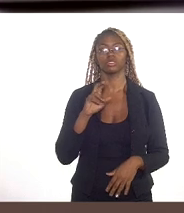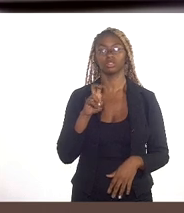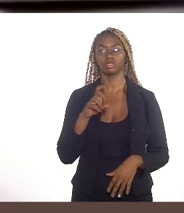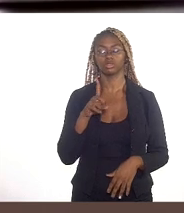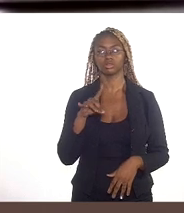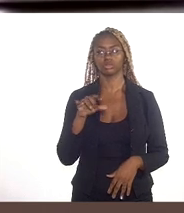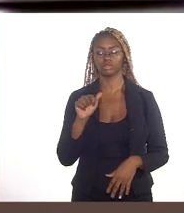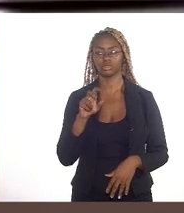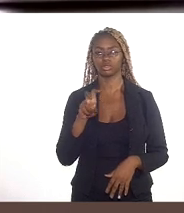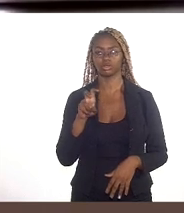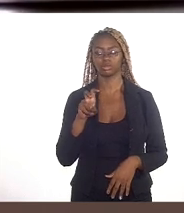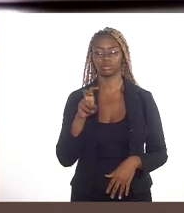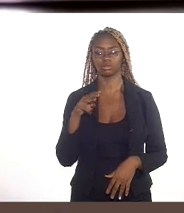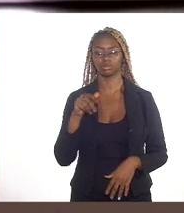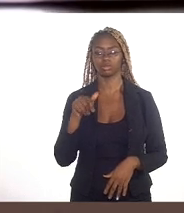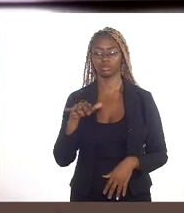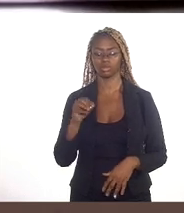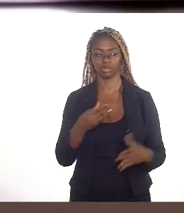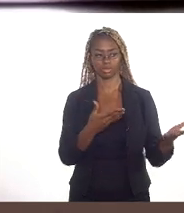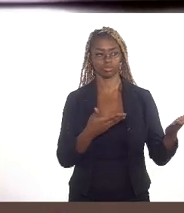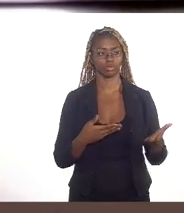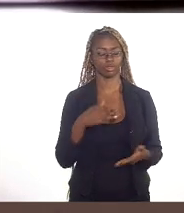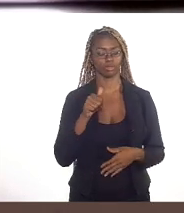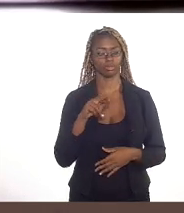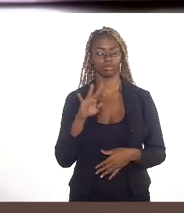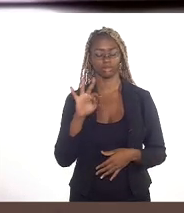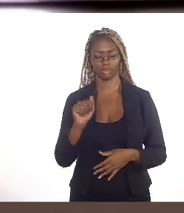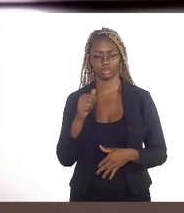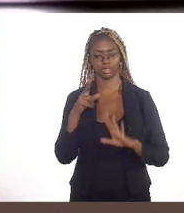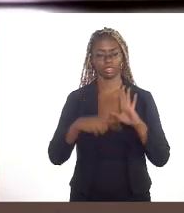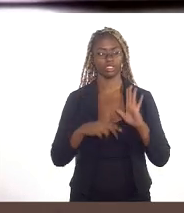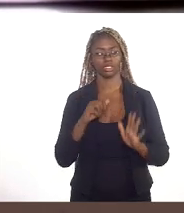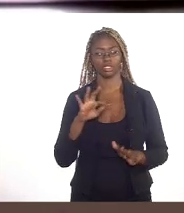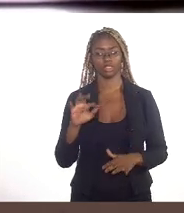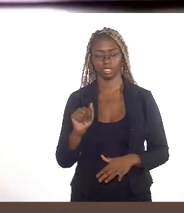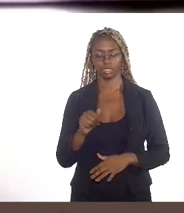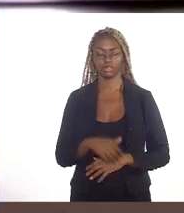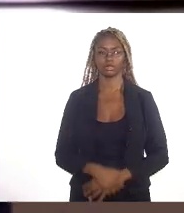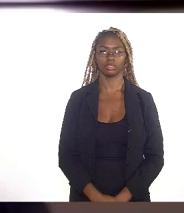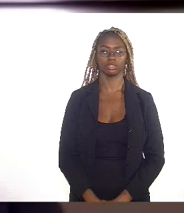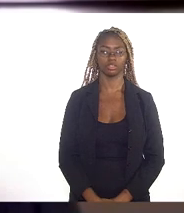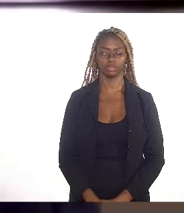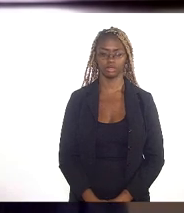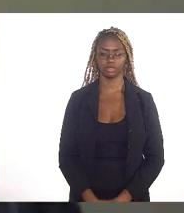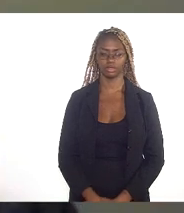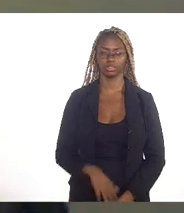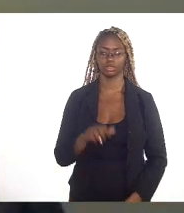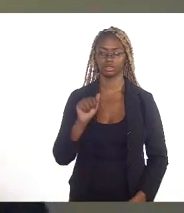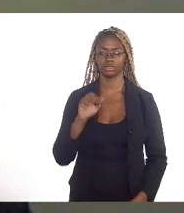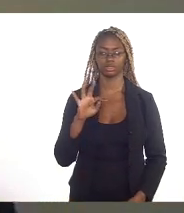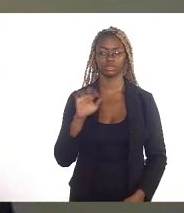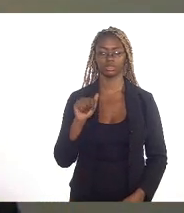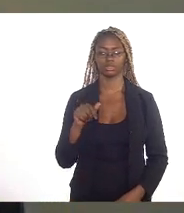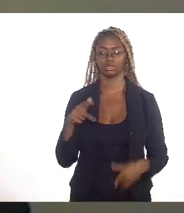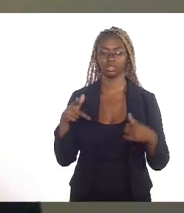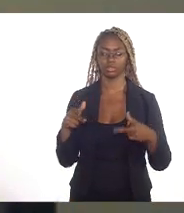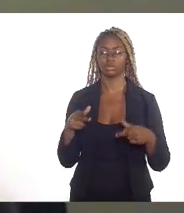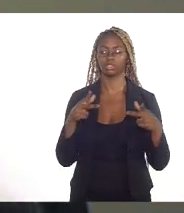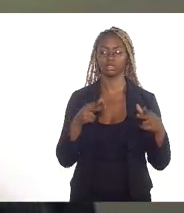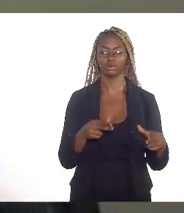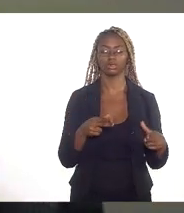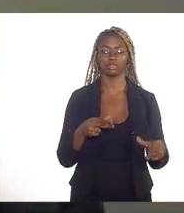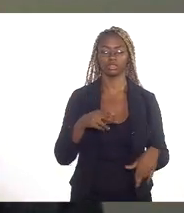A presidência convida a deputada Marta Rocha a fazer a leitura da ata da sessão anterior. Reflete com exatidão o ocorrido